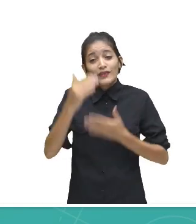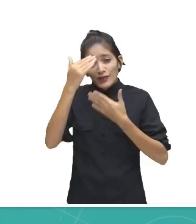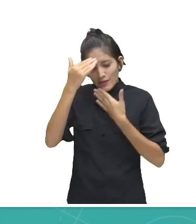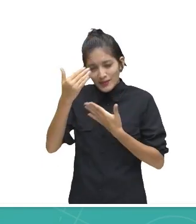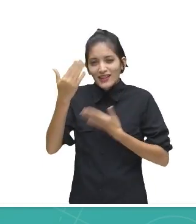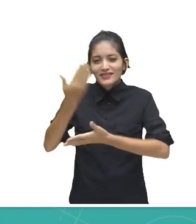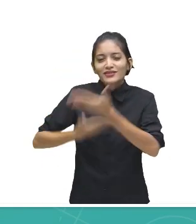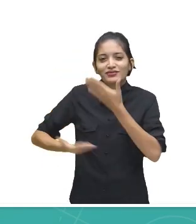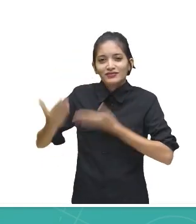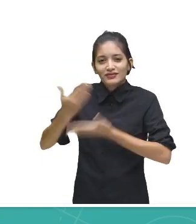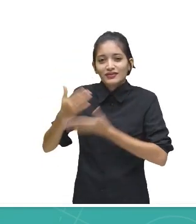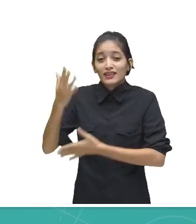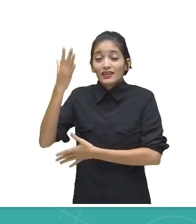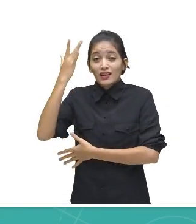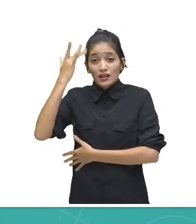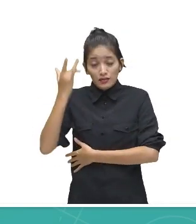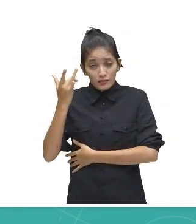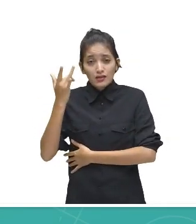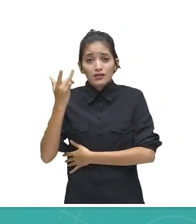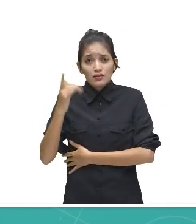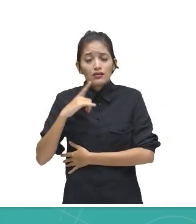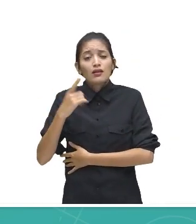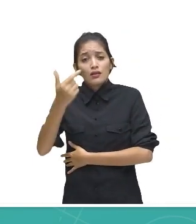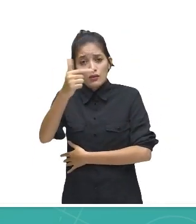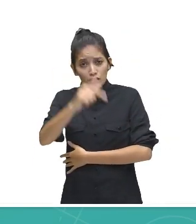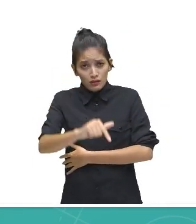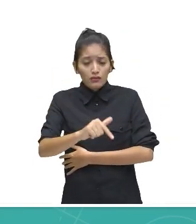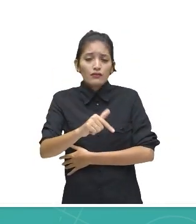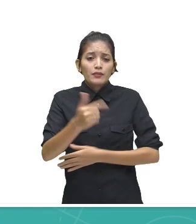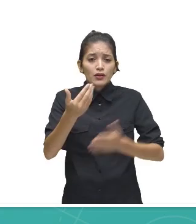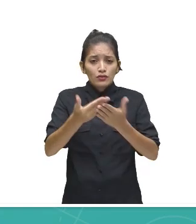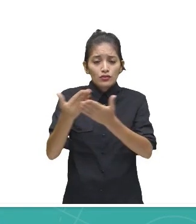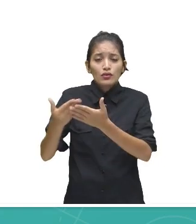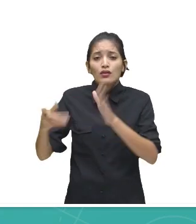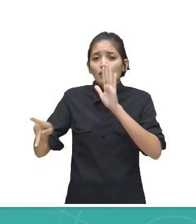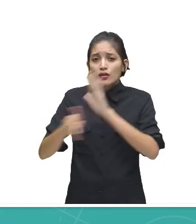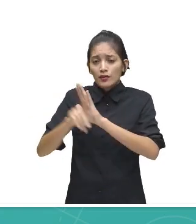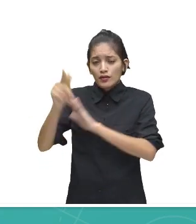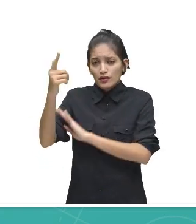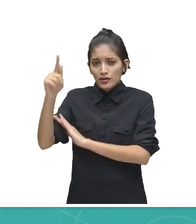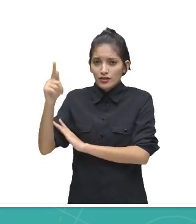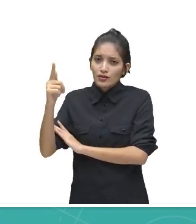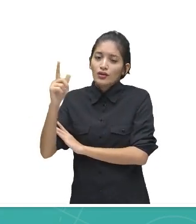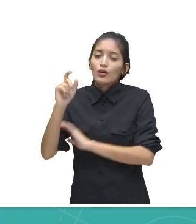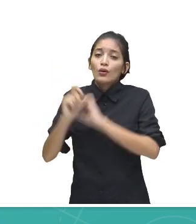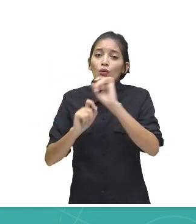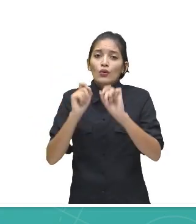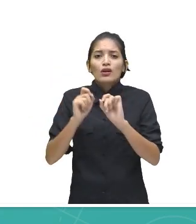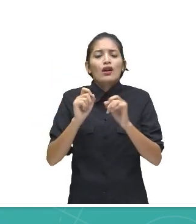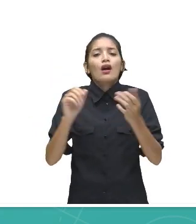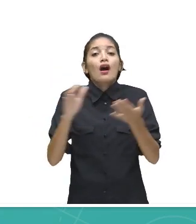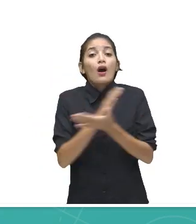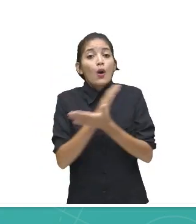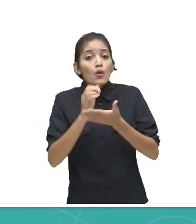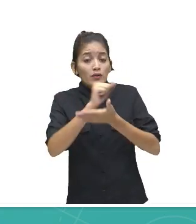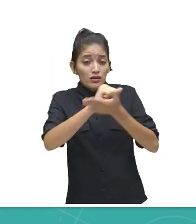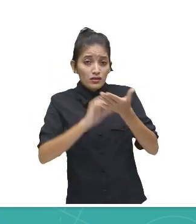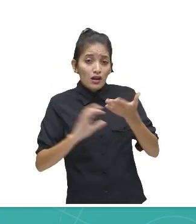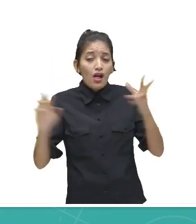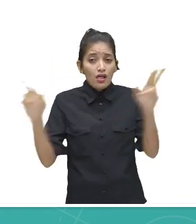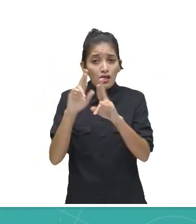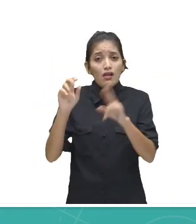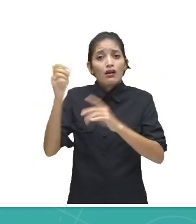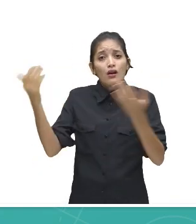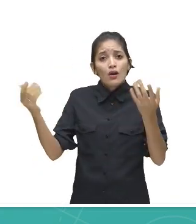participação de vocês. Amanhã nós temos mais uma aula, né, de geografia, com mais umas atividades relacionadas a